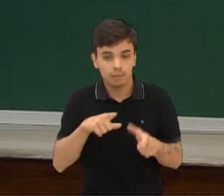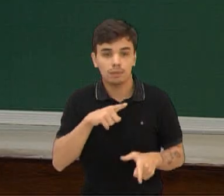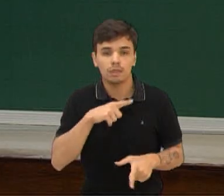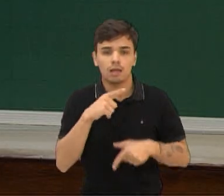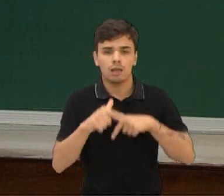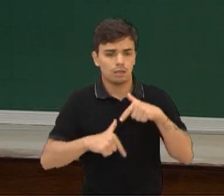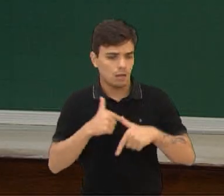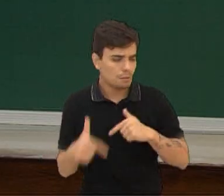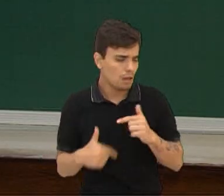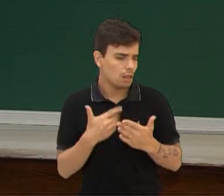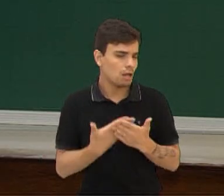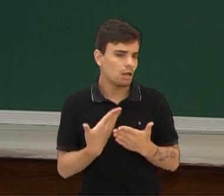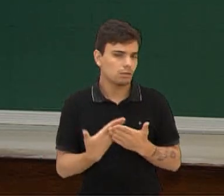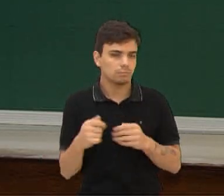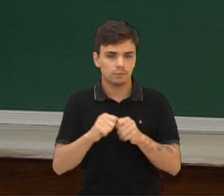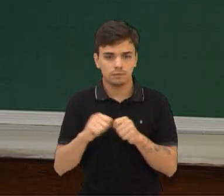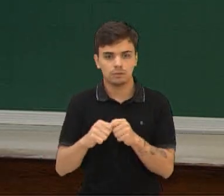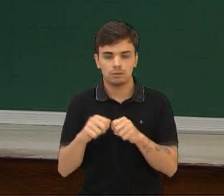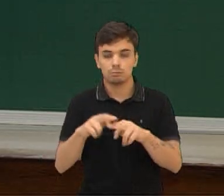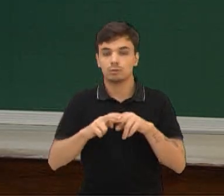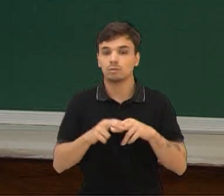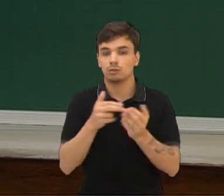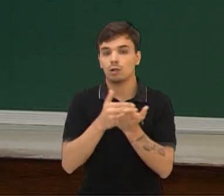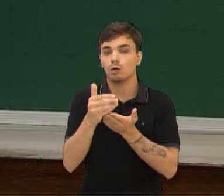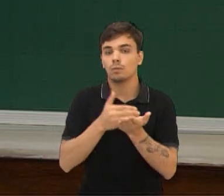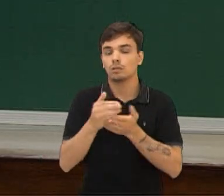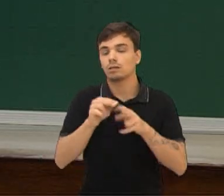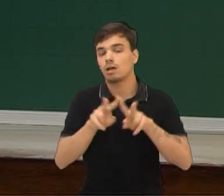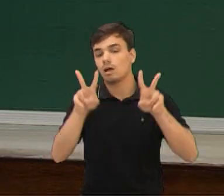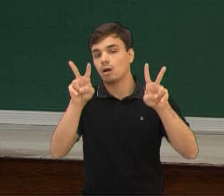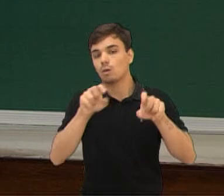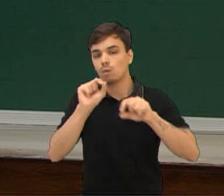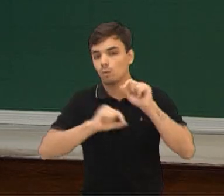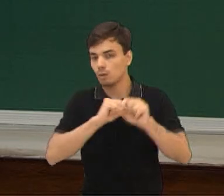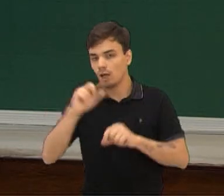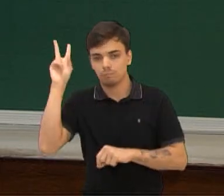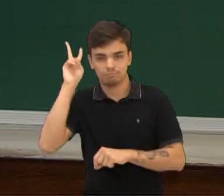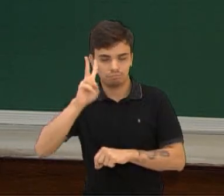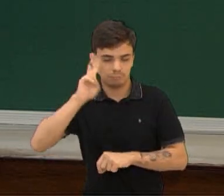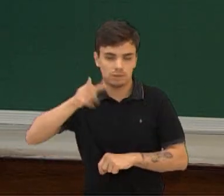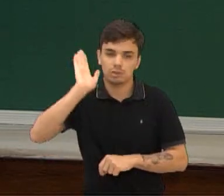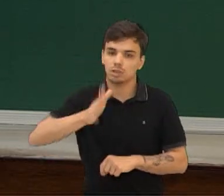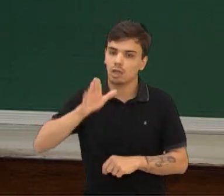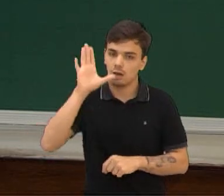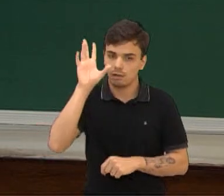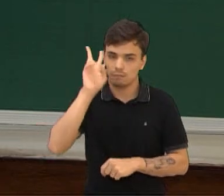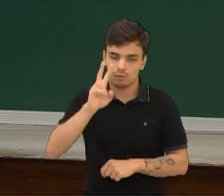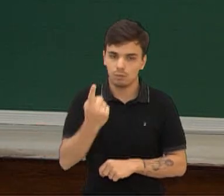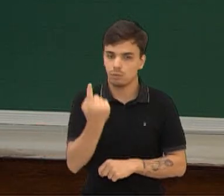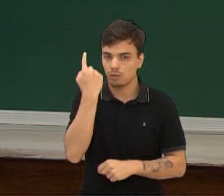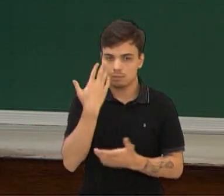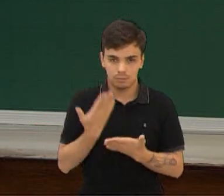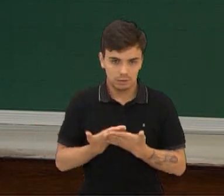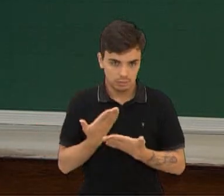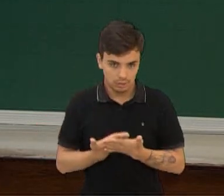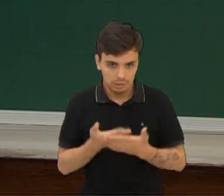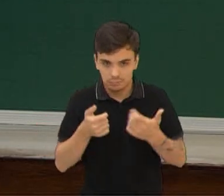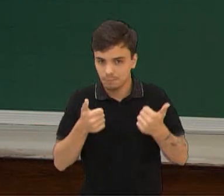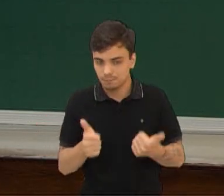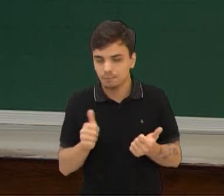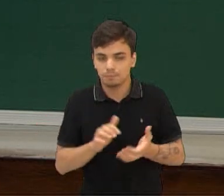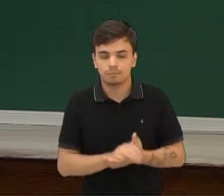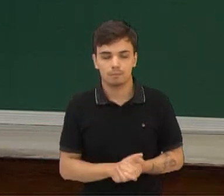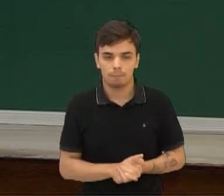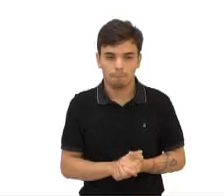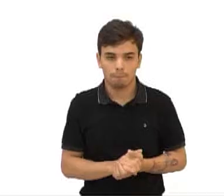para fazer e por isso a gente já vai primeiro nos lembrando do que nós vimos na aula anterior, ok?